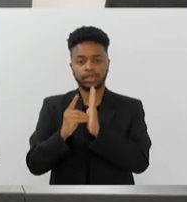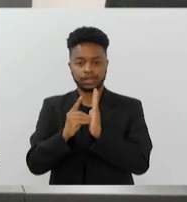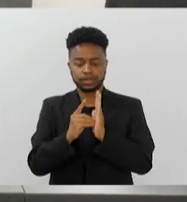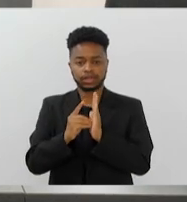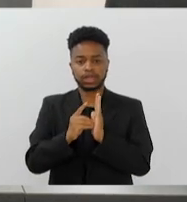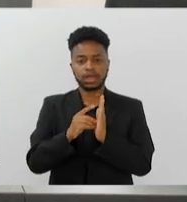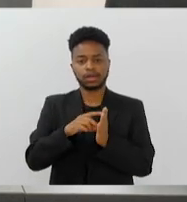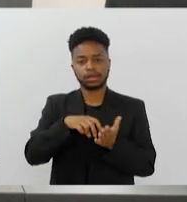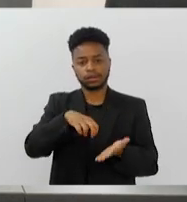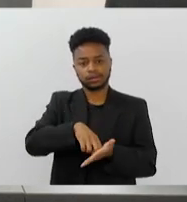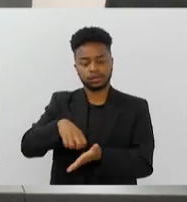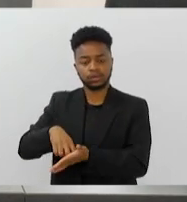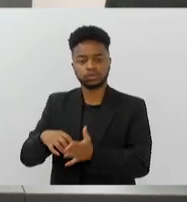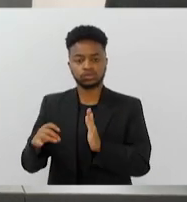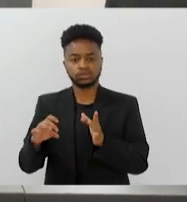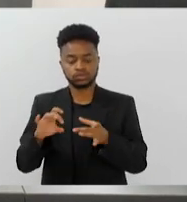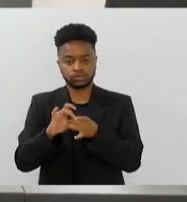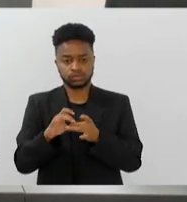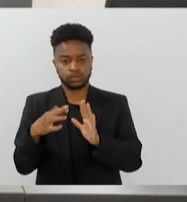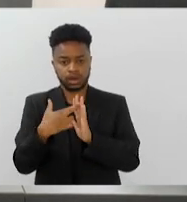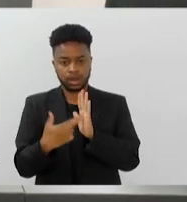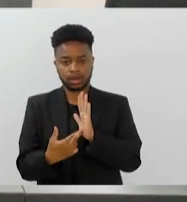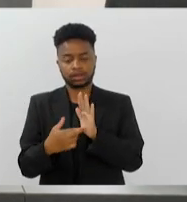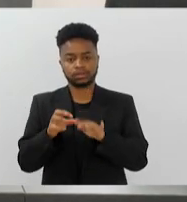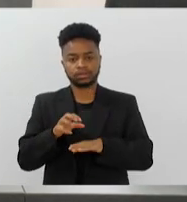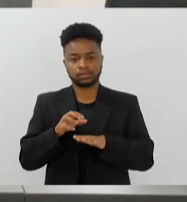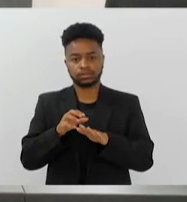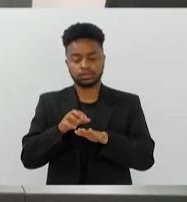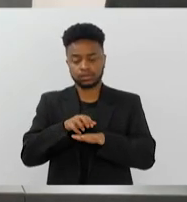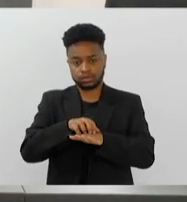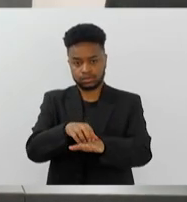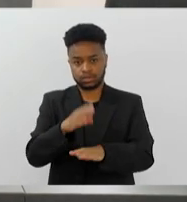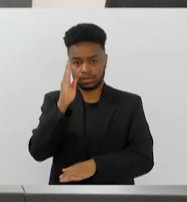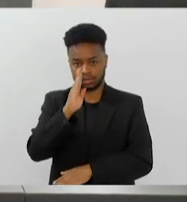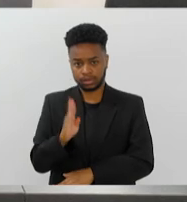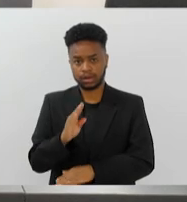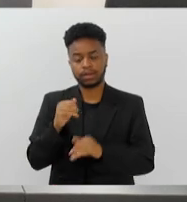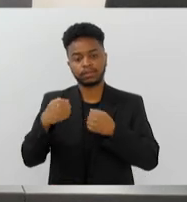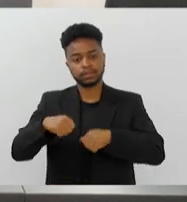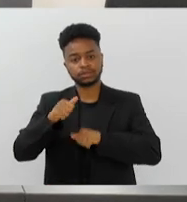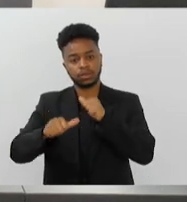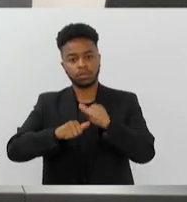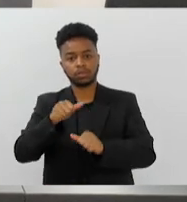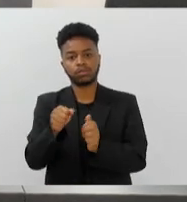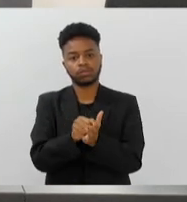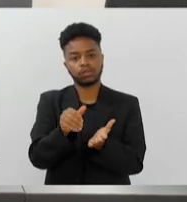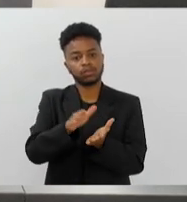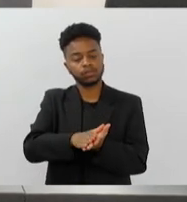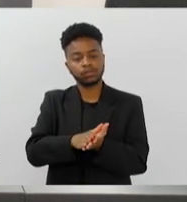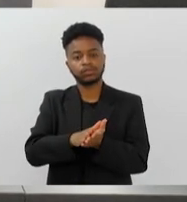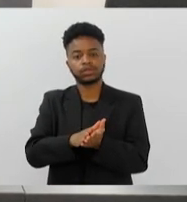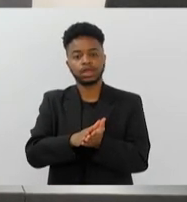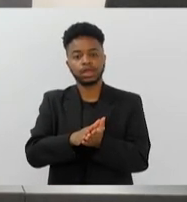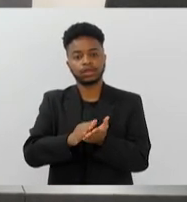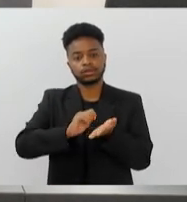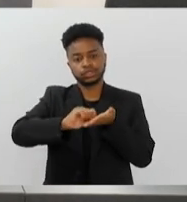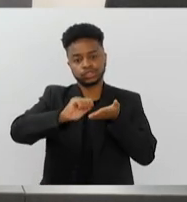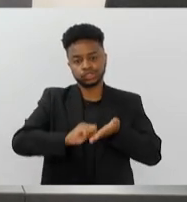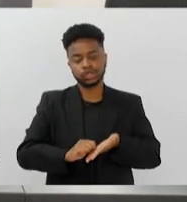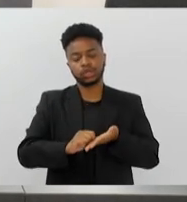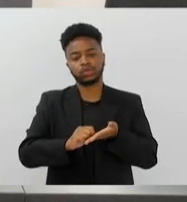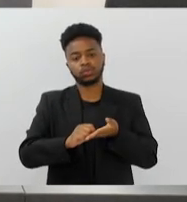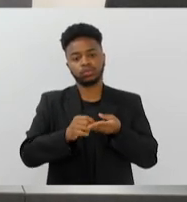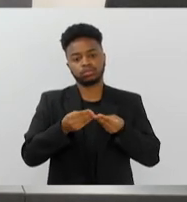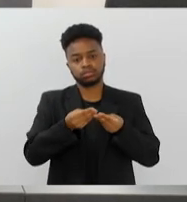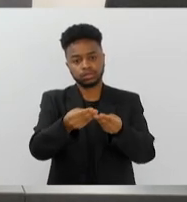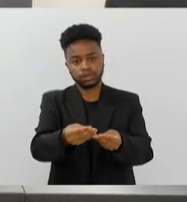artigo 267 do Código de Trânsito Brasileiro deverão ser automaticamente transformadas em penalidades de advertência por escrito e dar